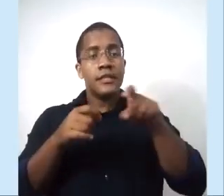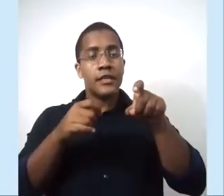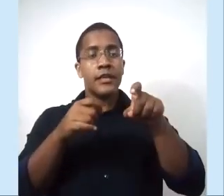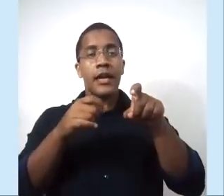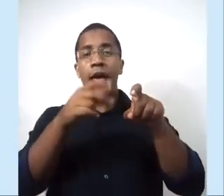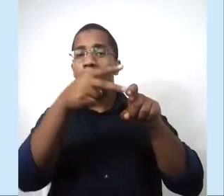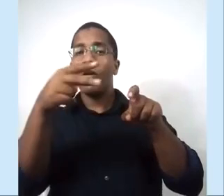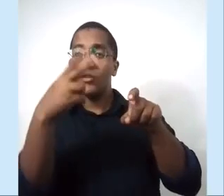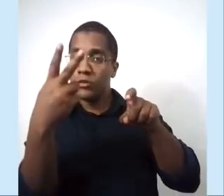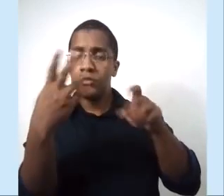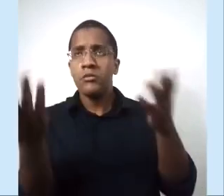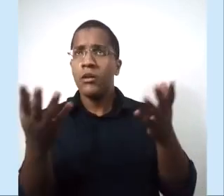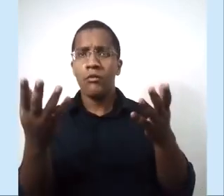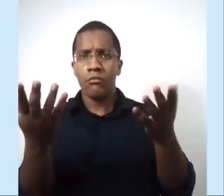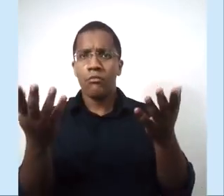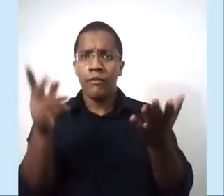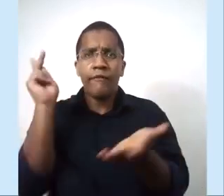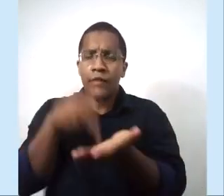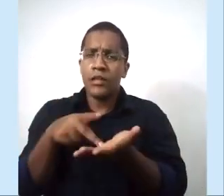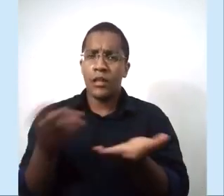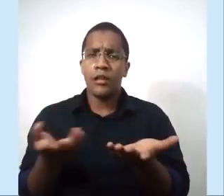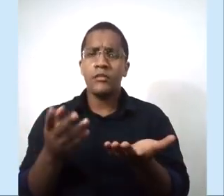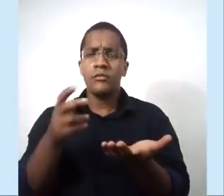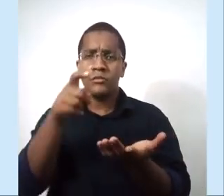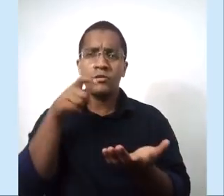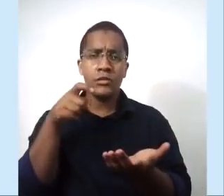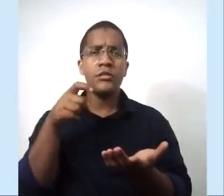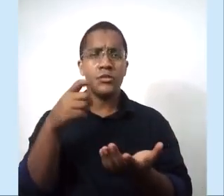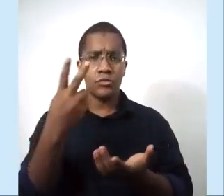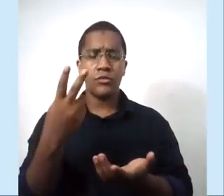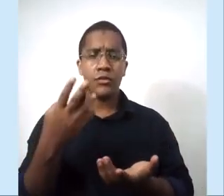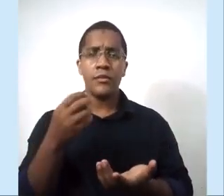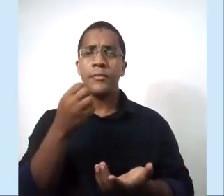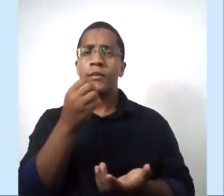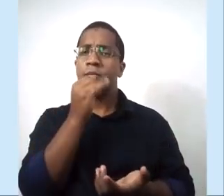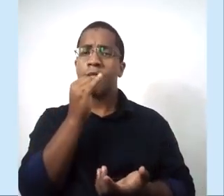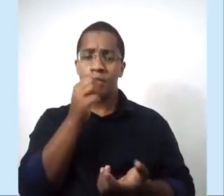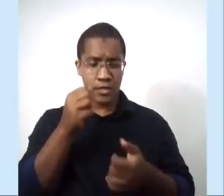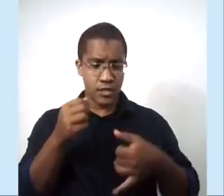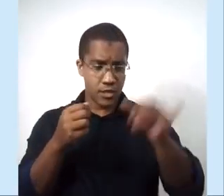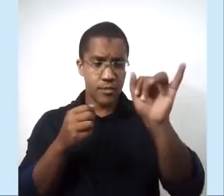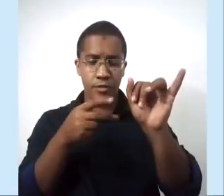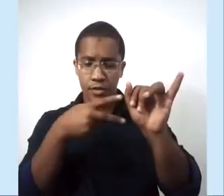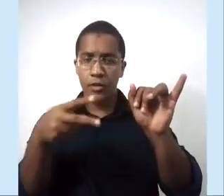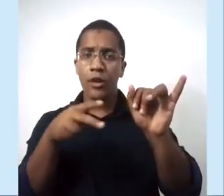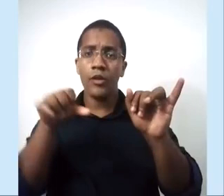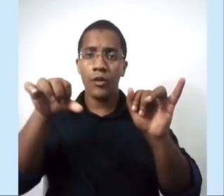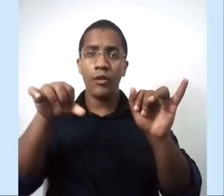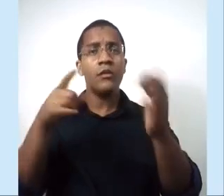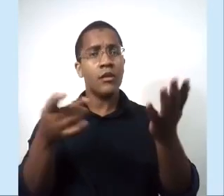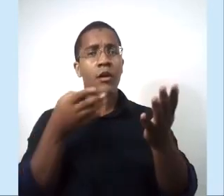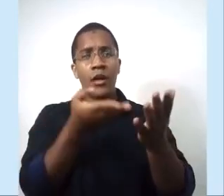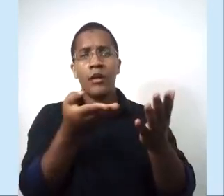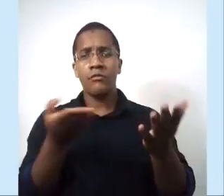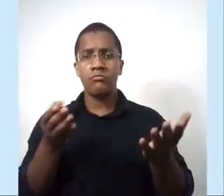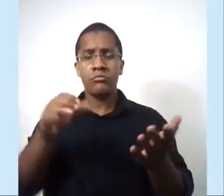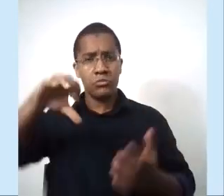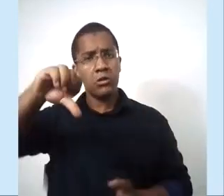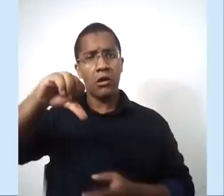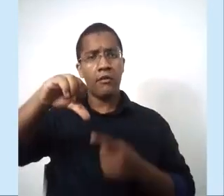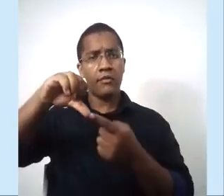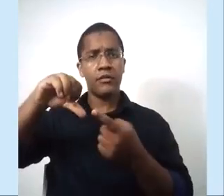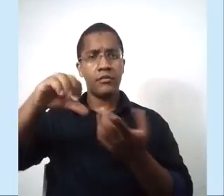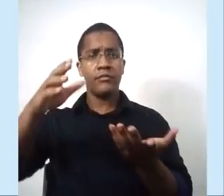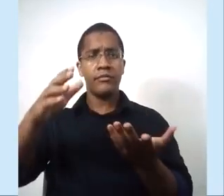é igual a 9, e quer dizer que o y assume um único valor, e esse valor que deixa a igualdade